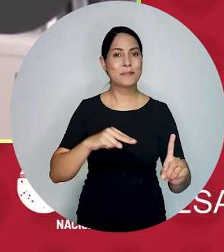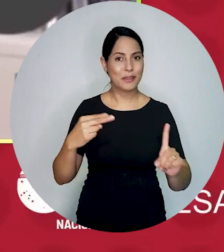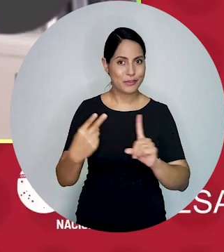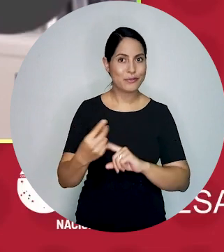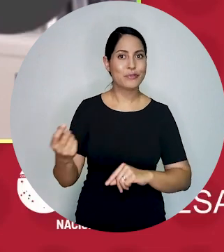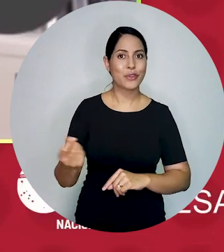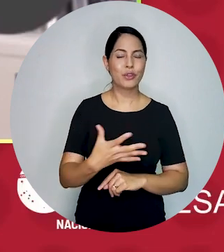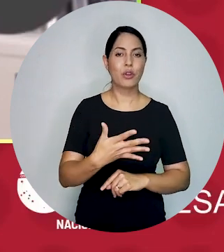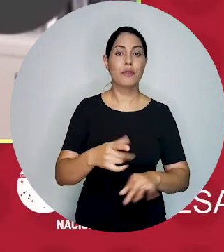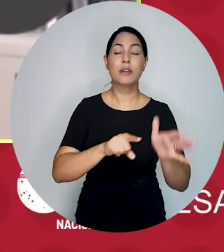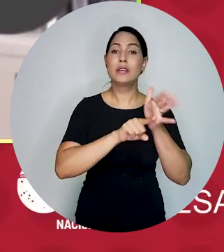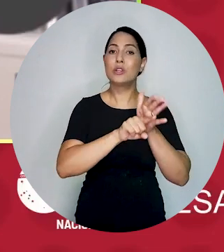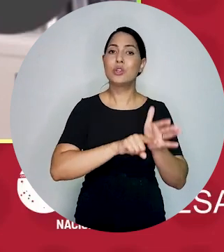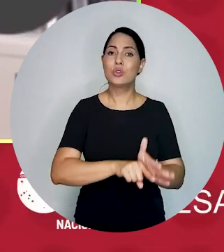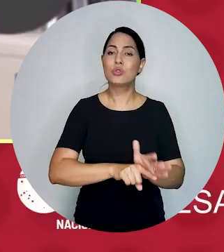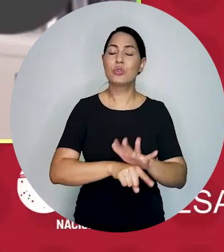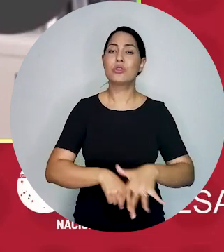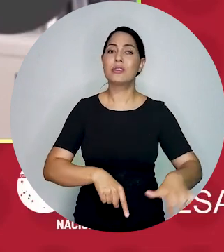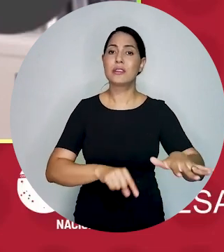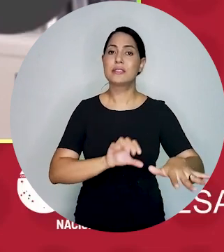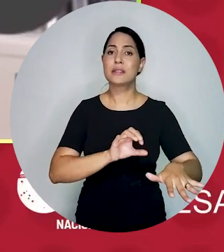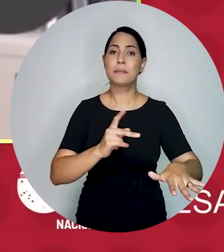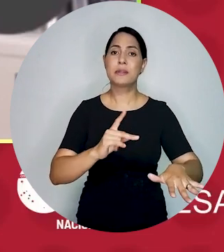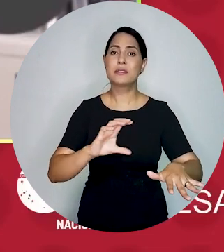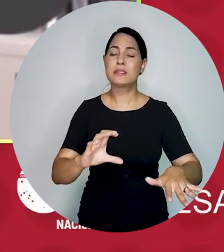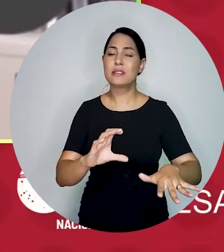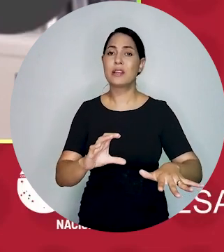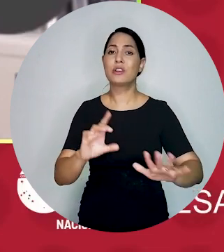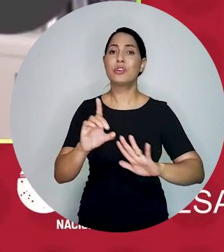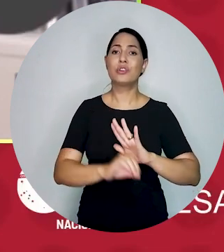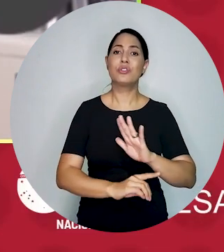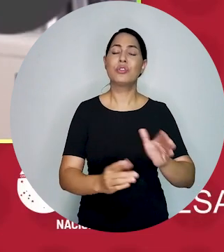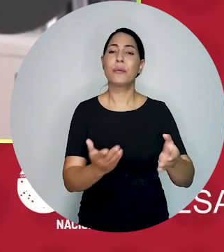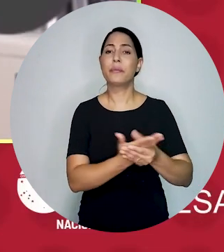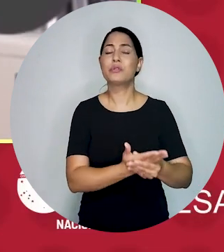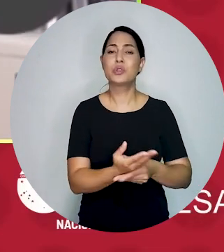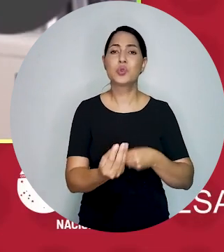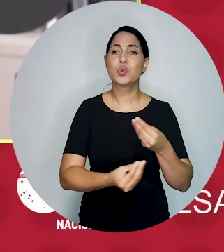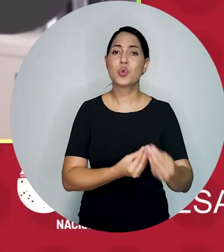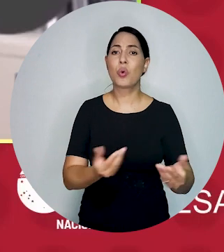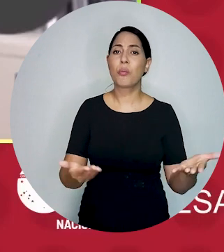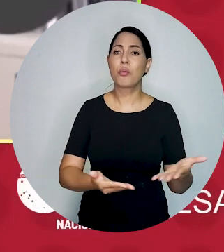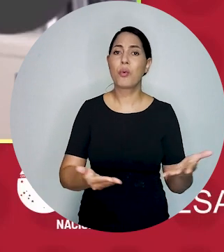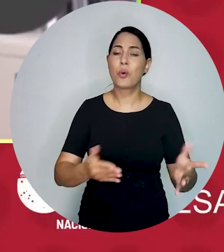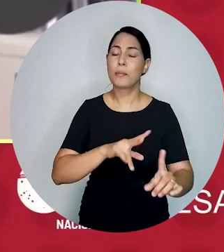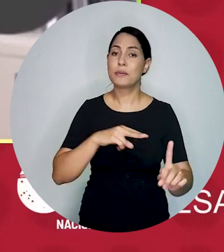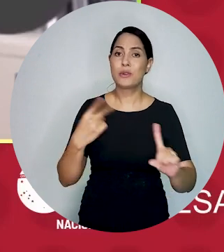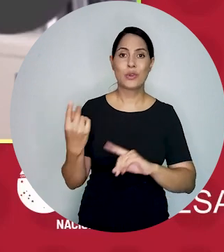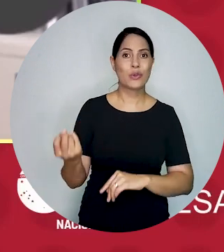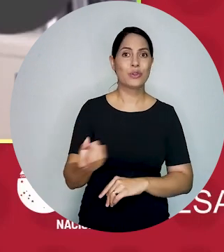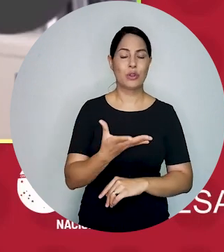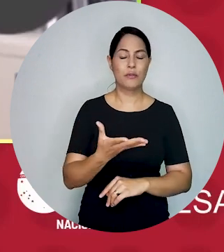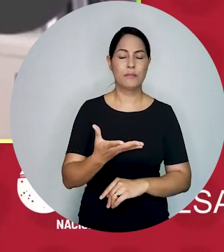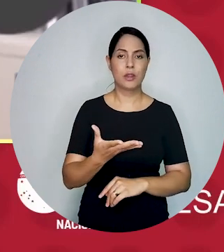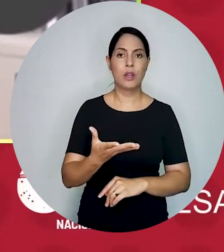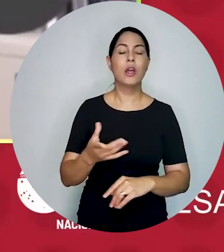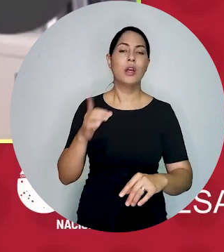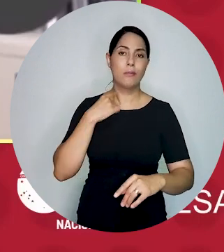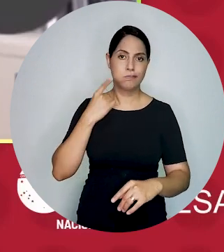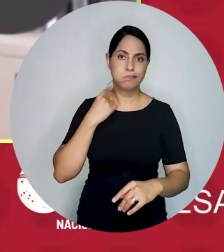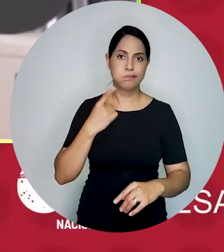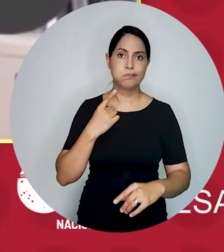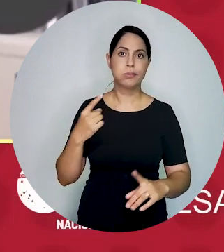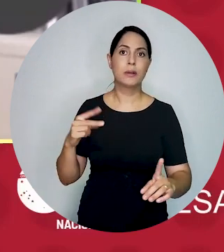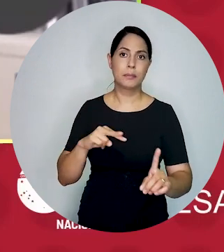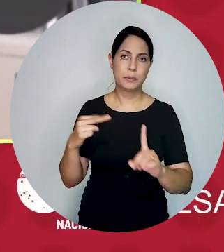e sobre o próprio estudo e análise do direito processual e da prática da advocacia. Costuma-se dizer hoje no direito estrangeiro